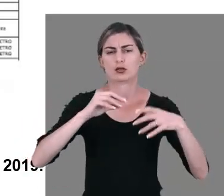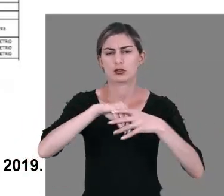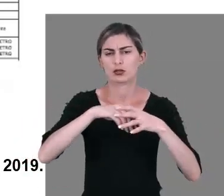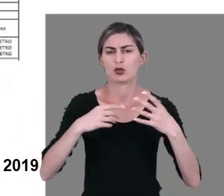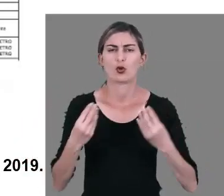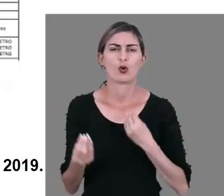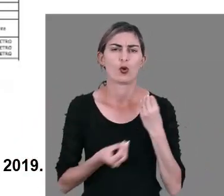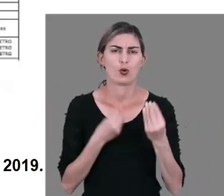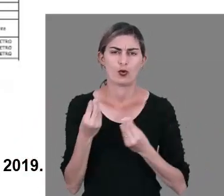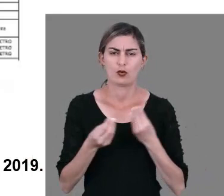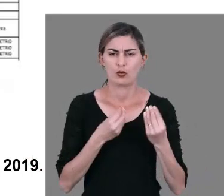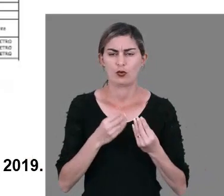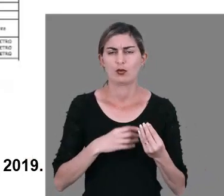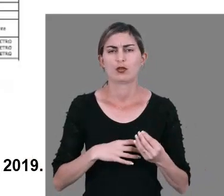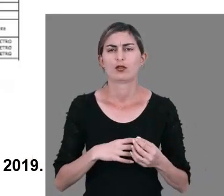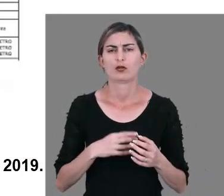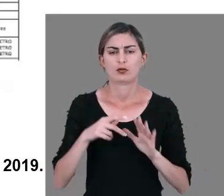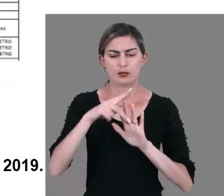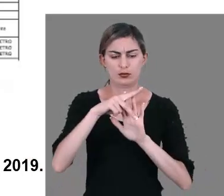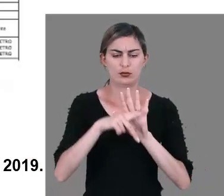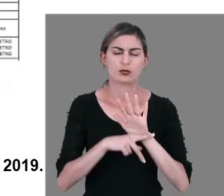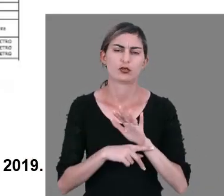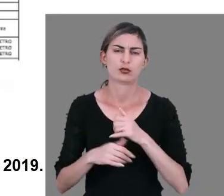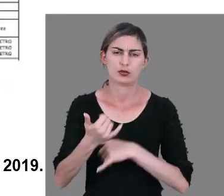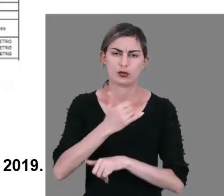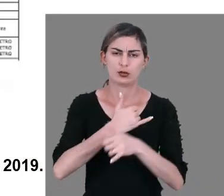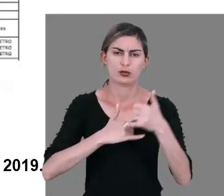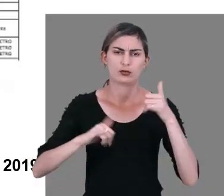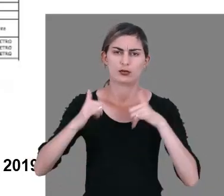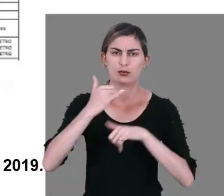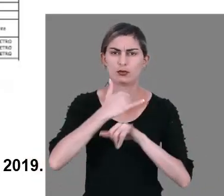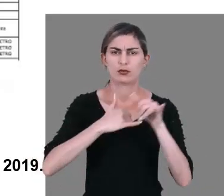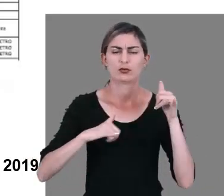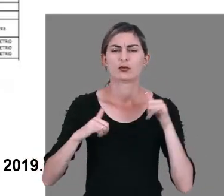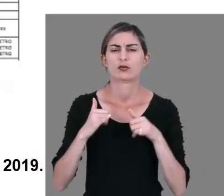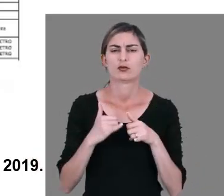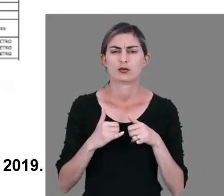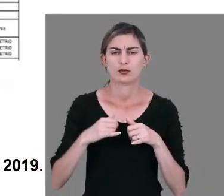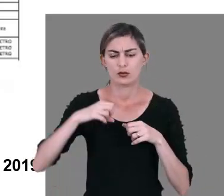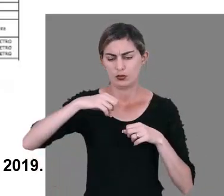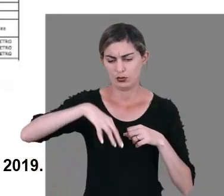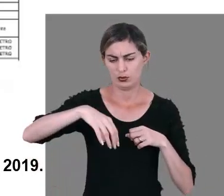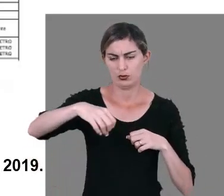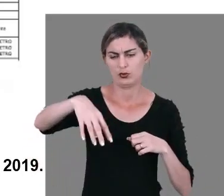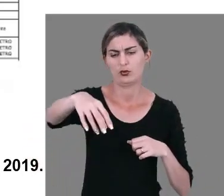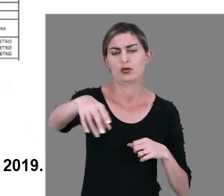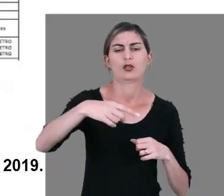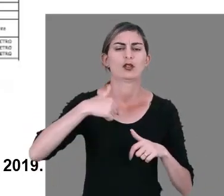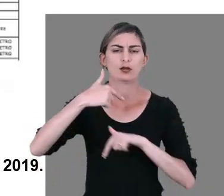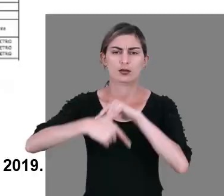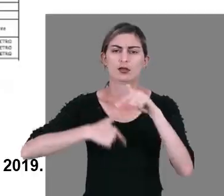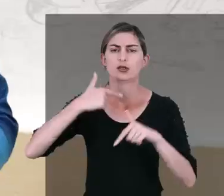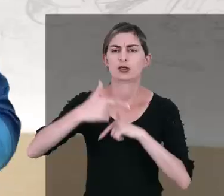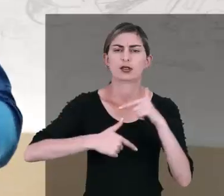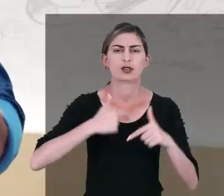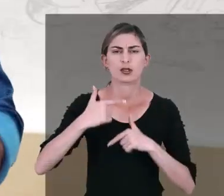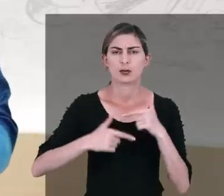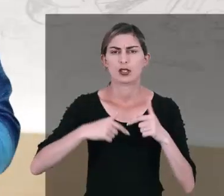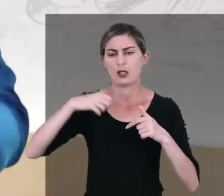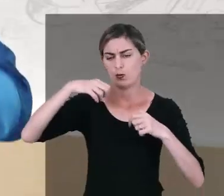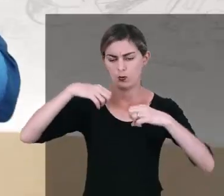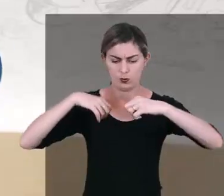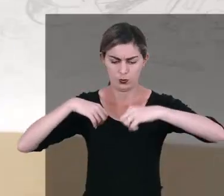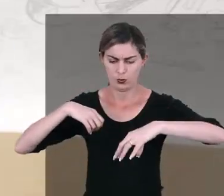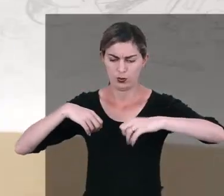e como é que isso vai afetar esse projeto elétrico. Porque o projeto luminotécnico vai trabalhar com as intensidades das